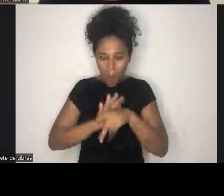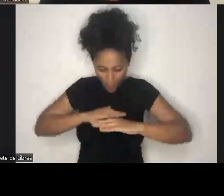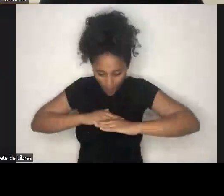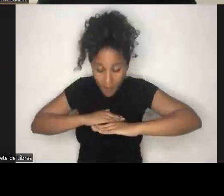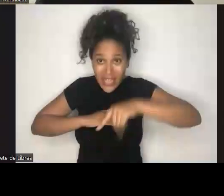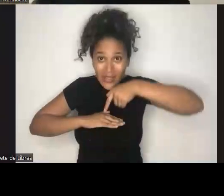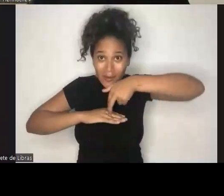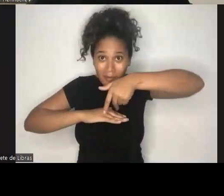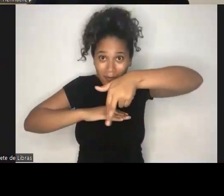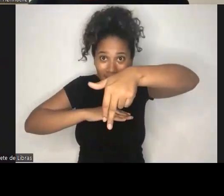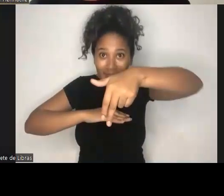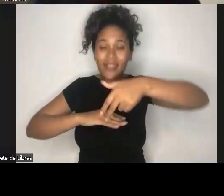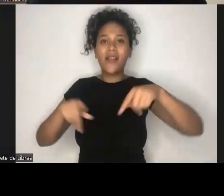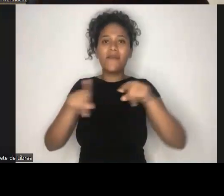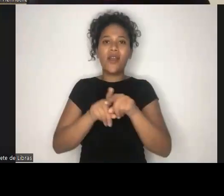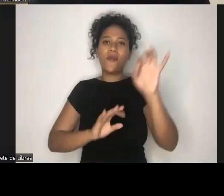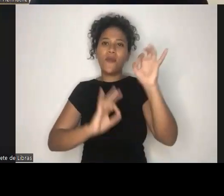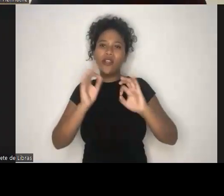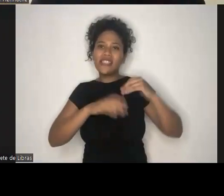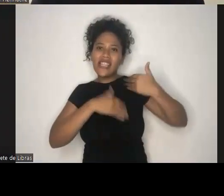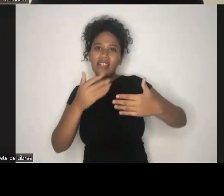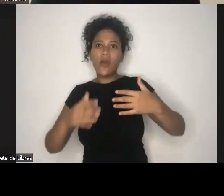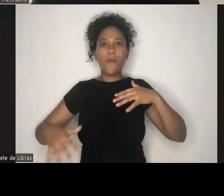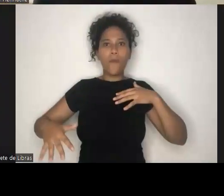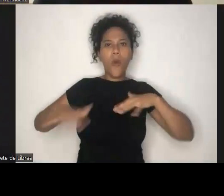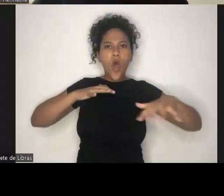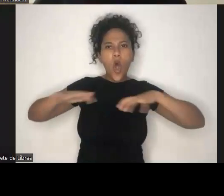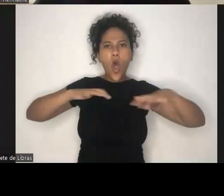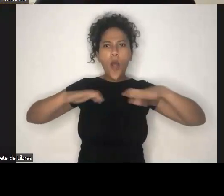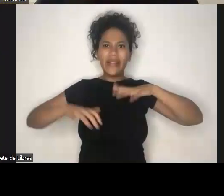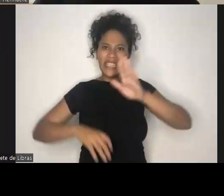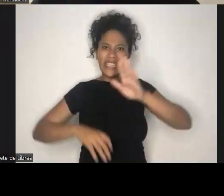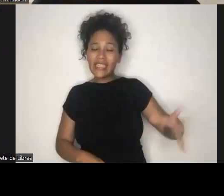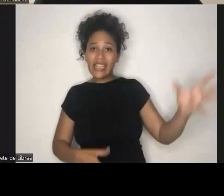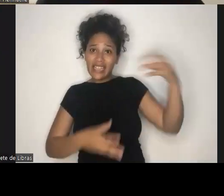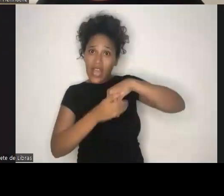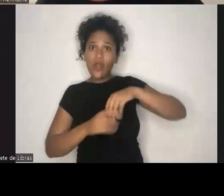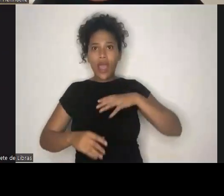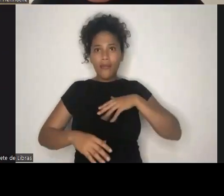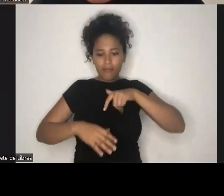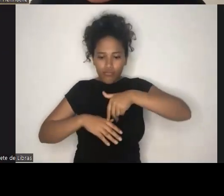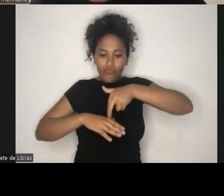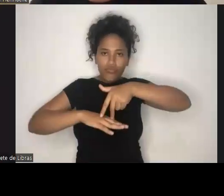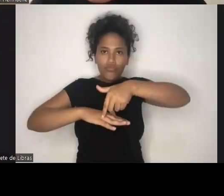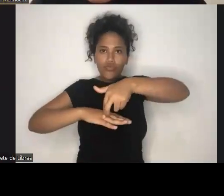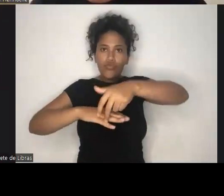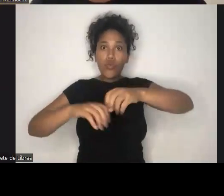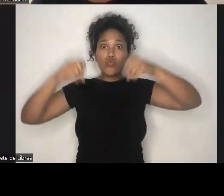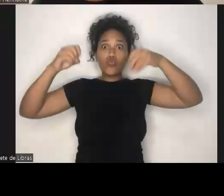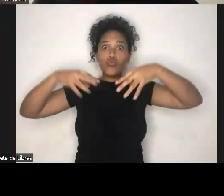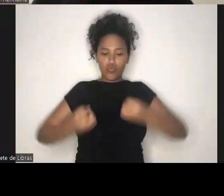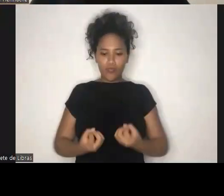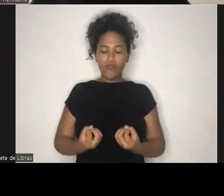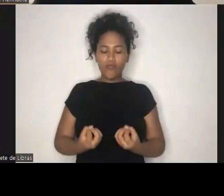todas as os processos de movimento das Crianças dentro da carreta eram sinalizados a partir da iluminação então assim